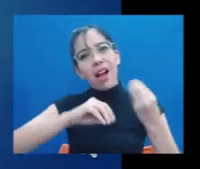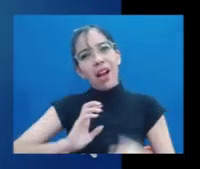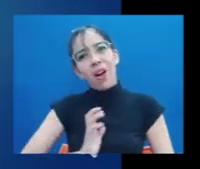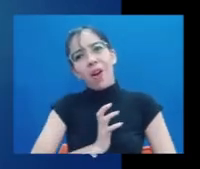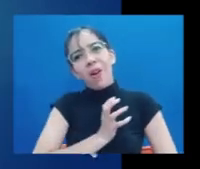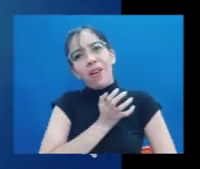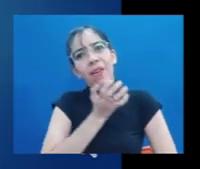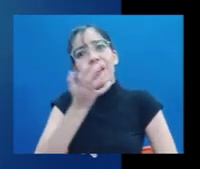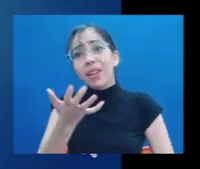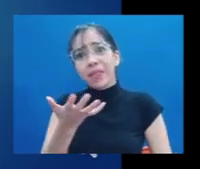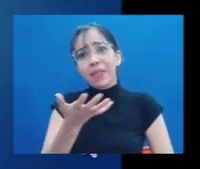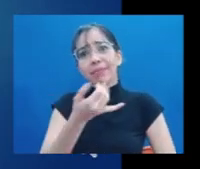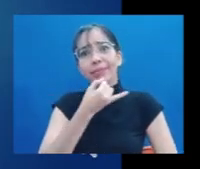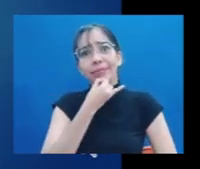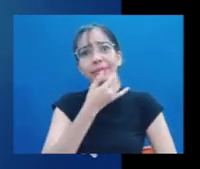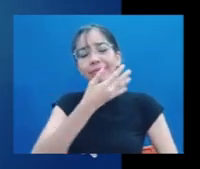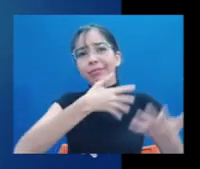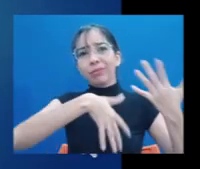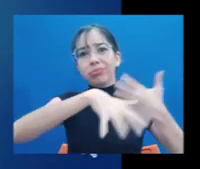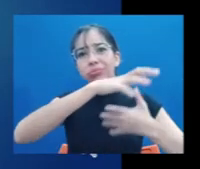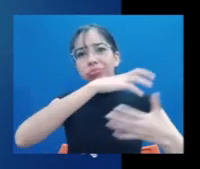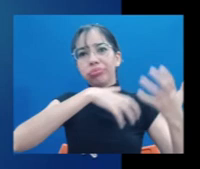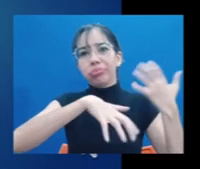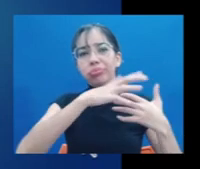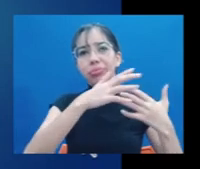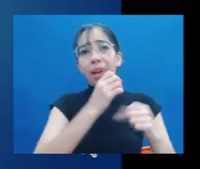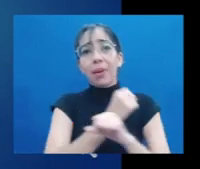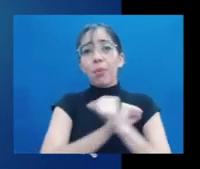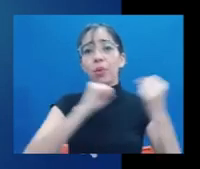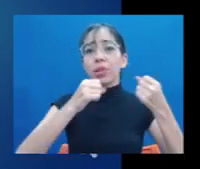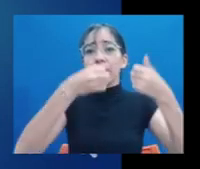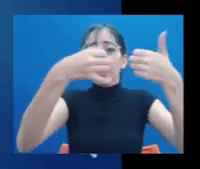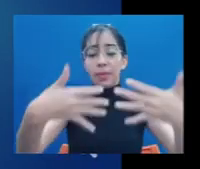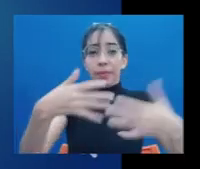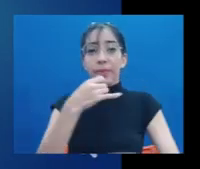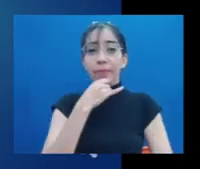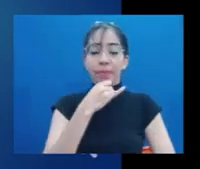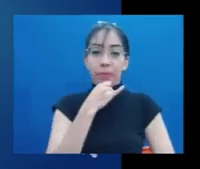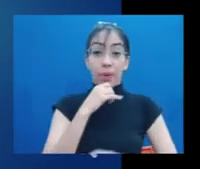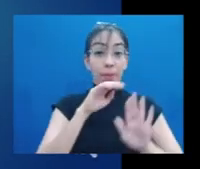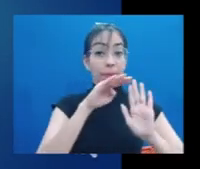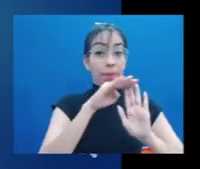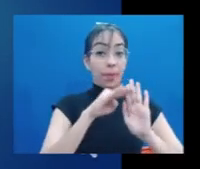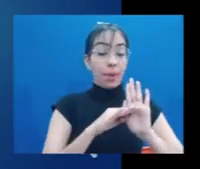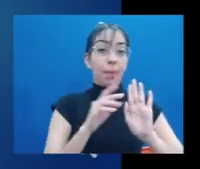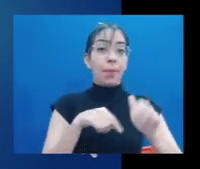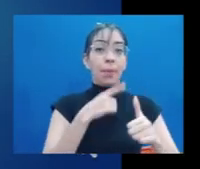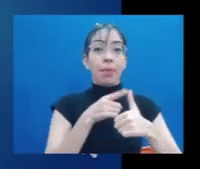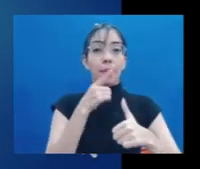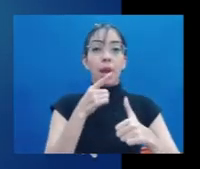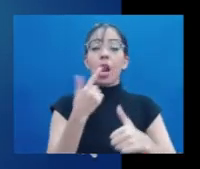dizer aí qual foi o laboratório no qual se encontra essa geladeira, mas sim que é uma foto real, tá? tá? Então, quando a gente olha essa imagem, a gente já pode chegar a